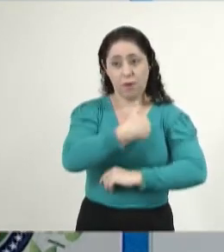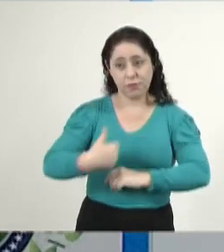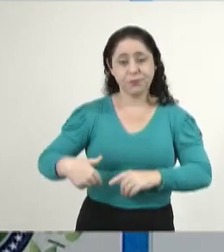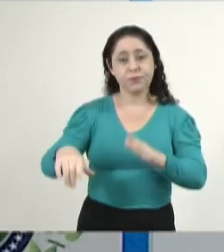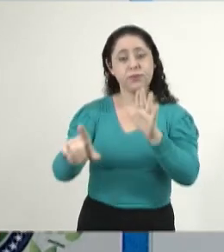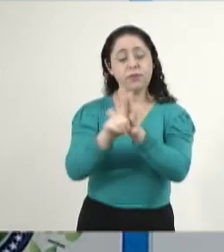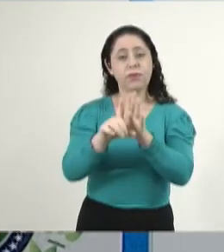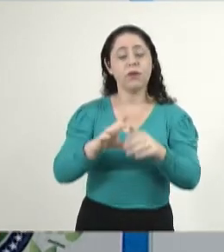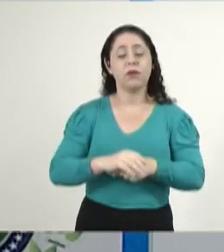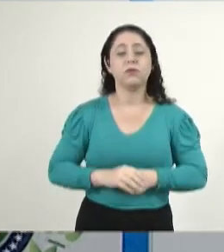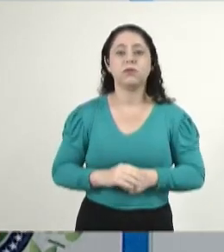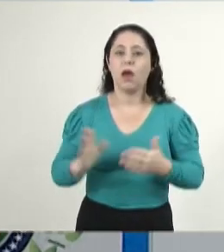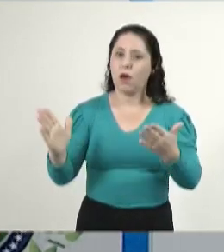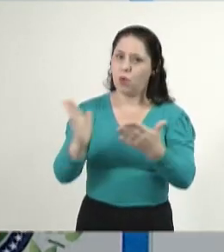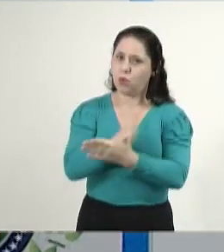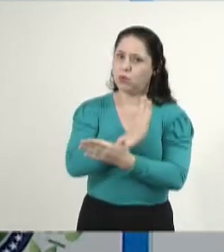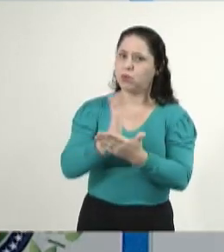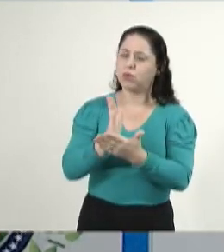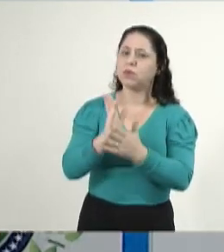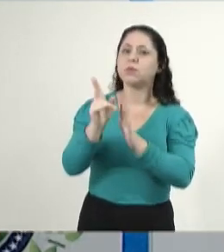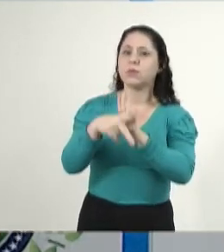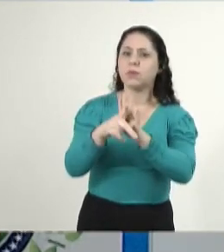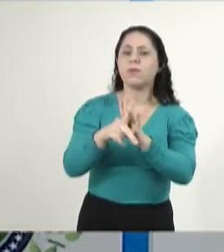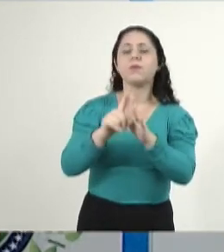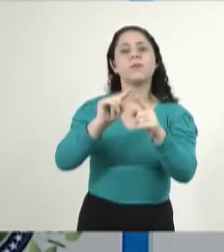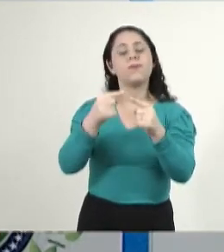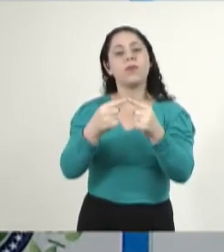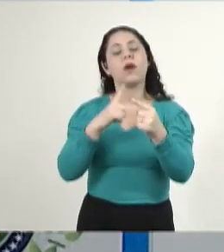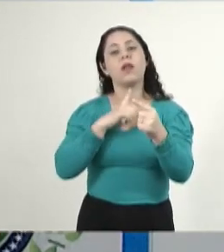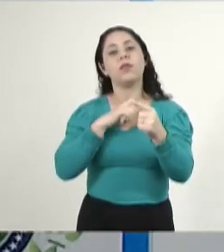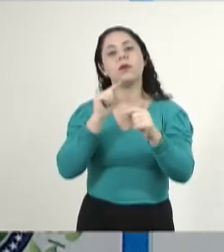lei. Alguns programas em específico são os